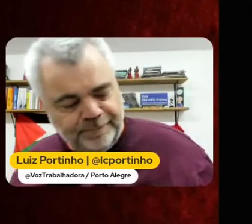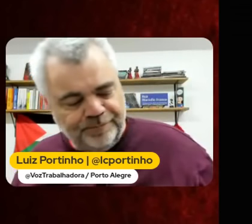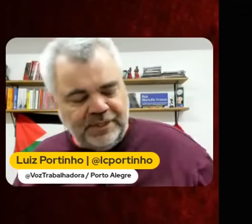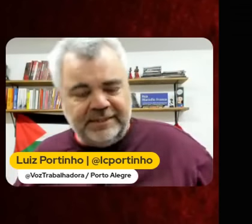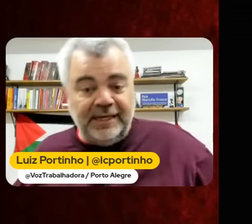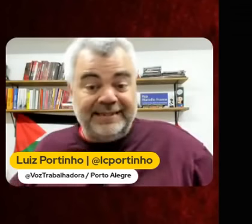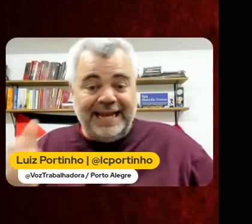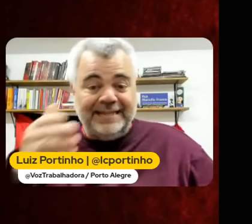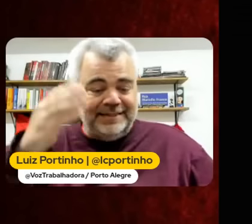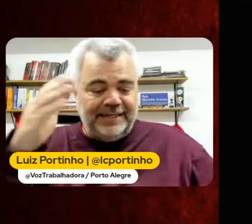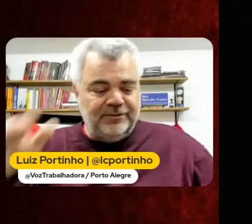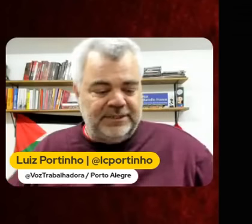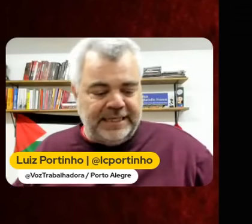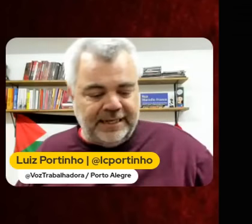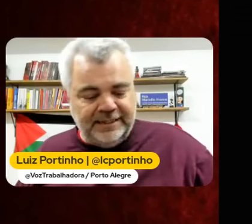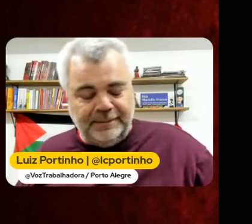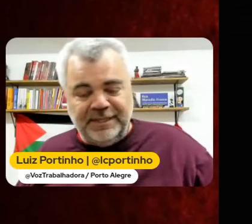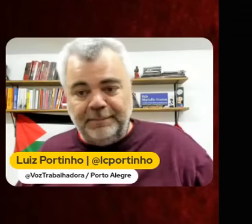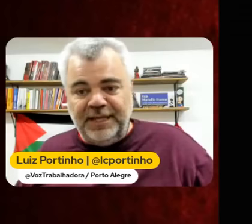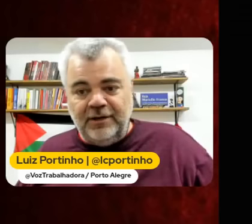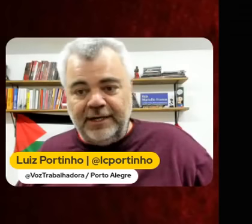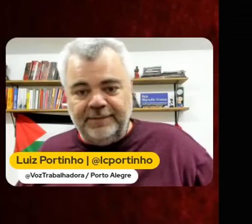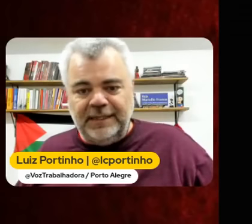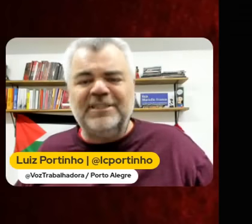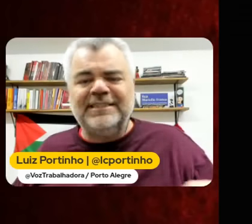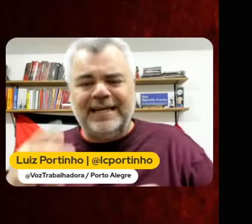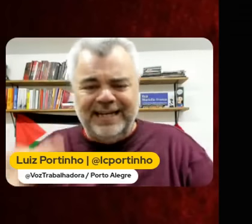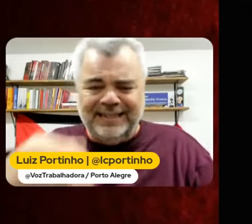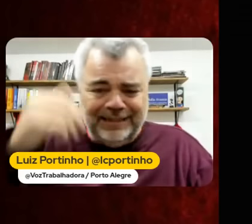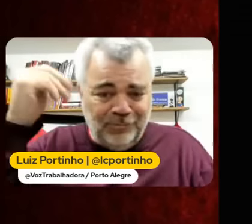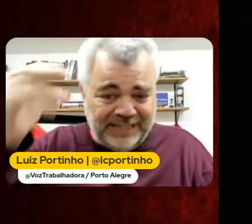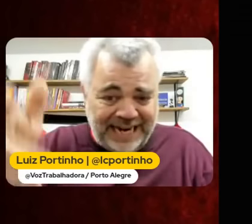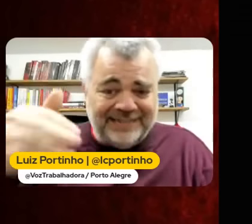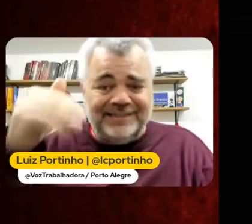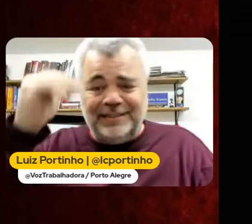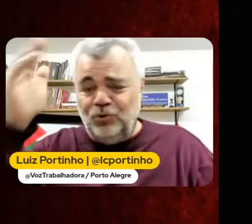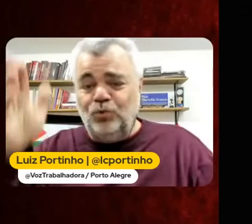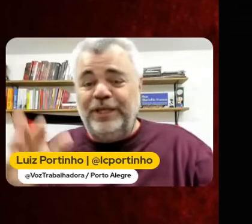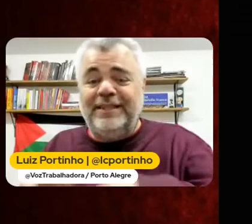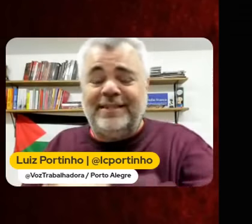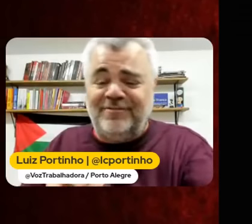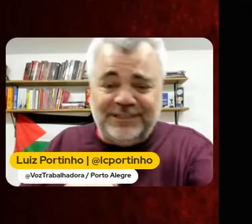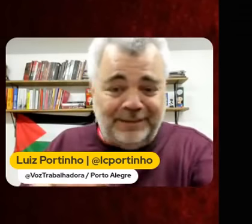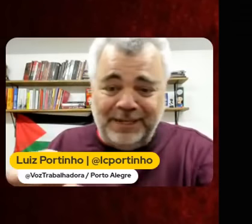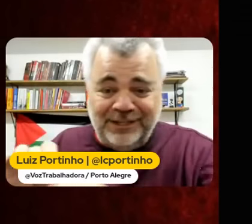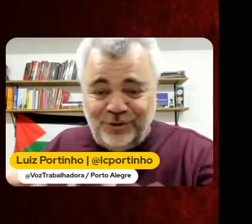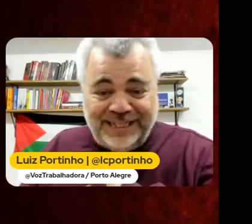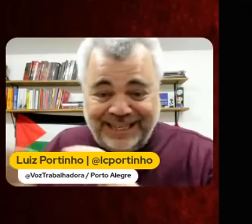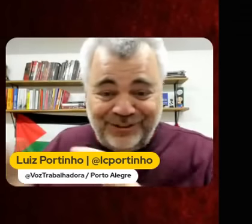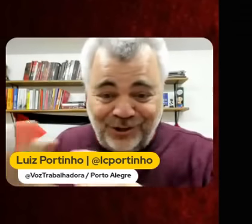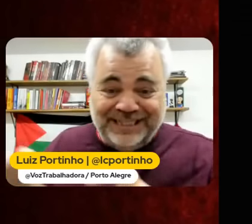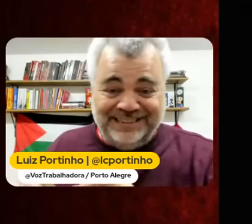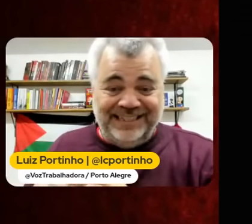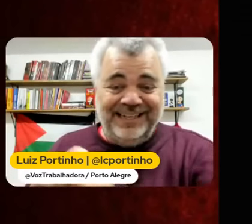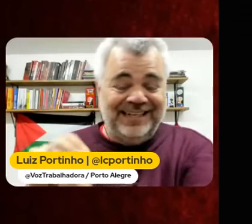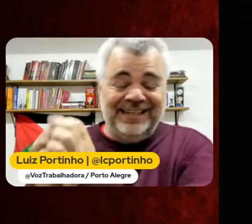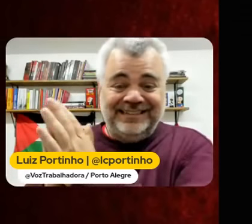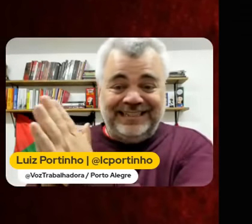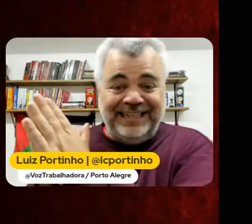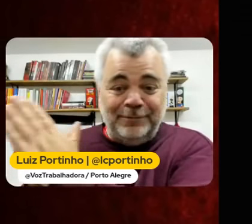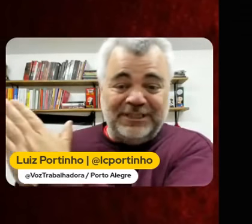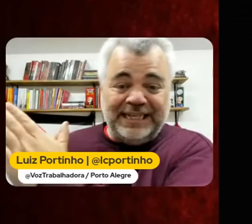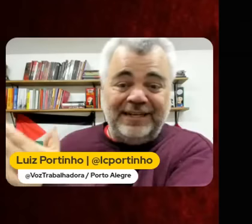Twitter, né? Até a Threads lá do Instagram também tá melhor, né? Temos Instagram, temos Threads, temos Twitter, a Voz Trabalhadora tá em todas,